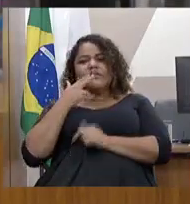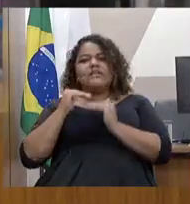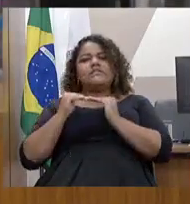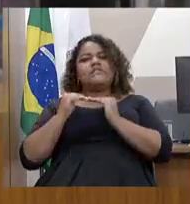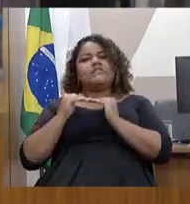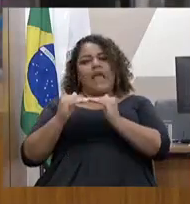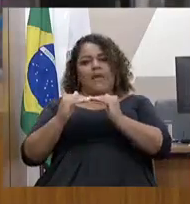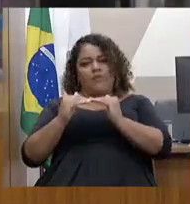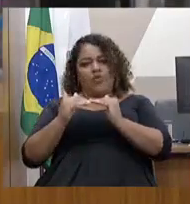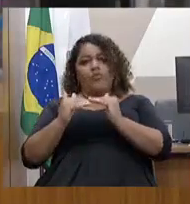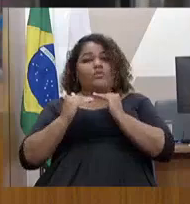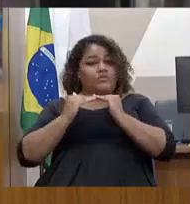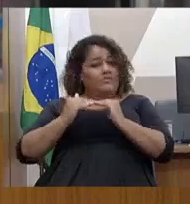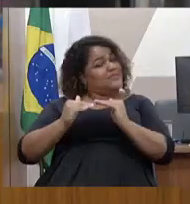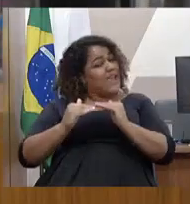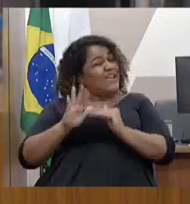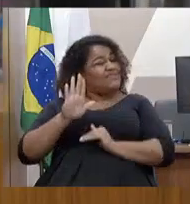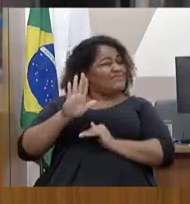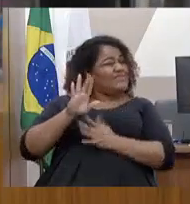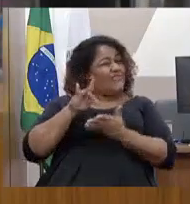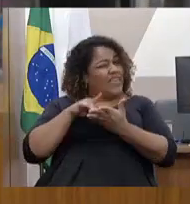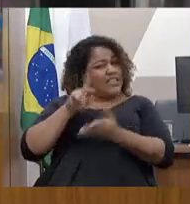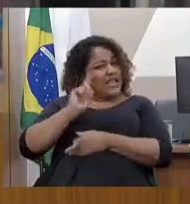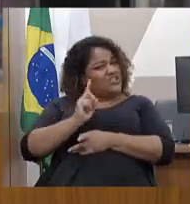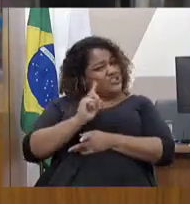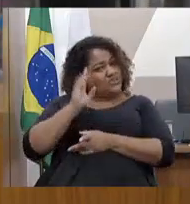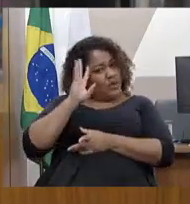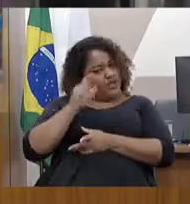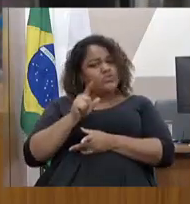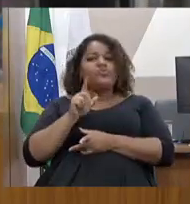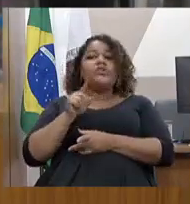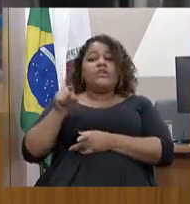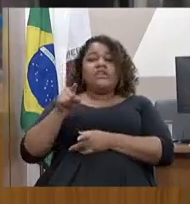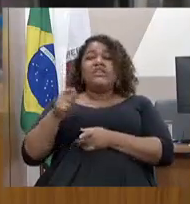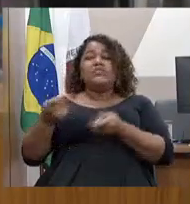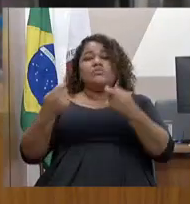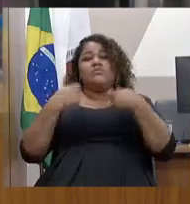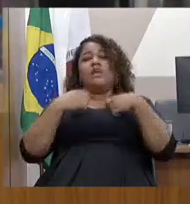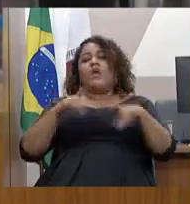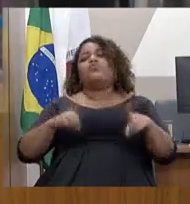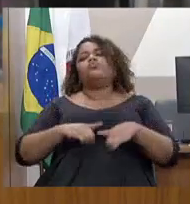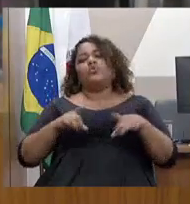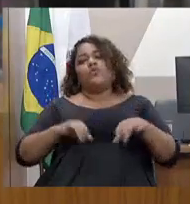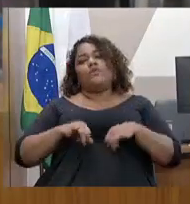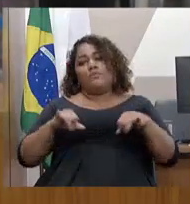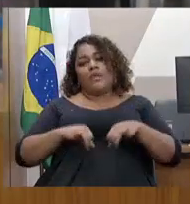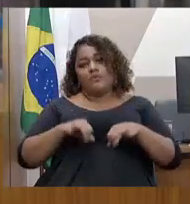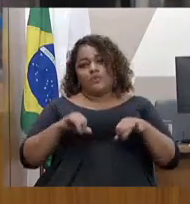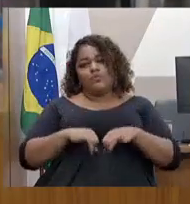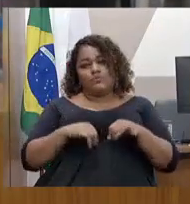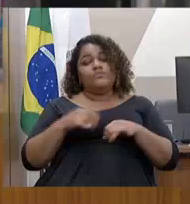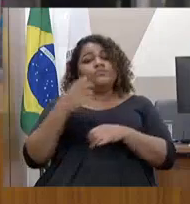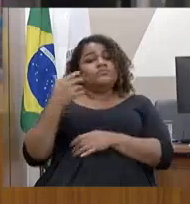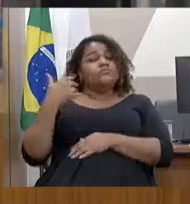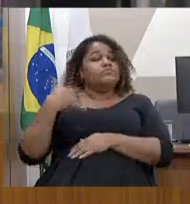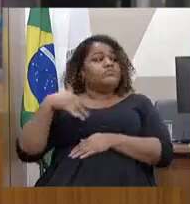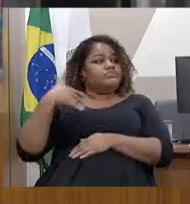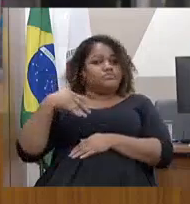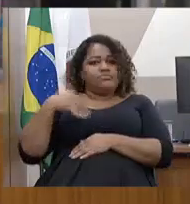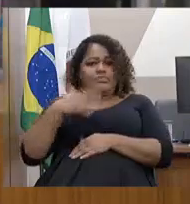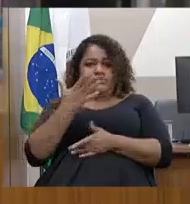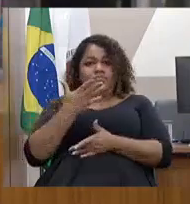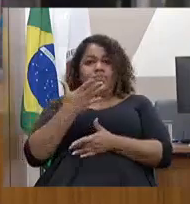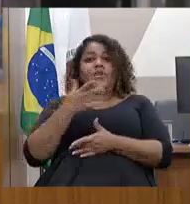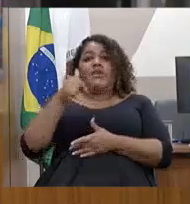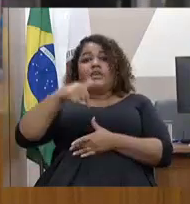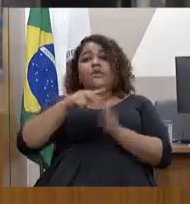isso leva um sofrimento muito grande e pasme a gente está acompanhando hoje junto com o pessoal da CTB um